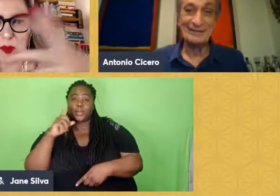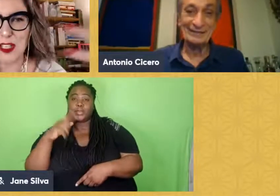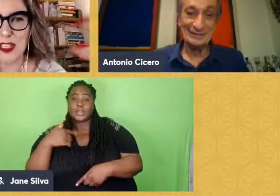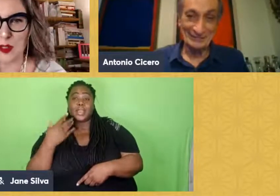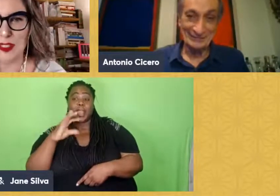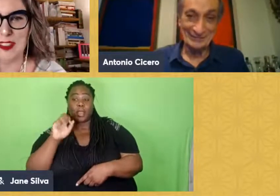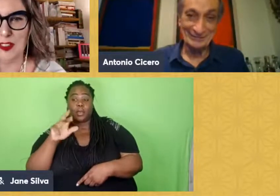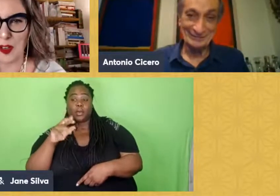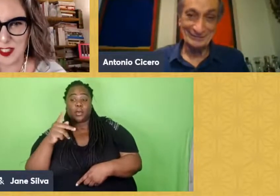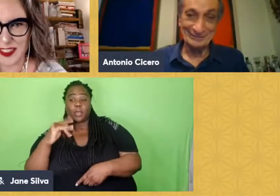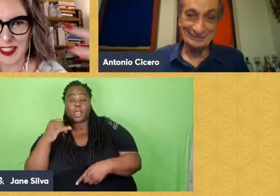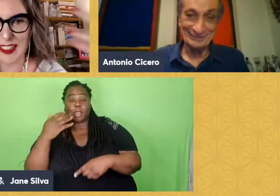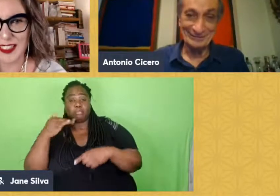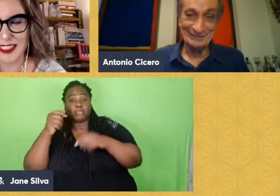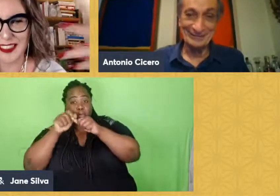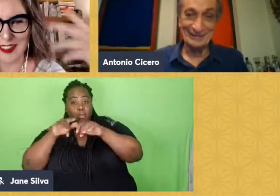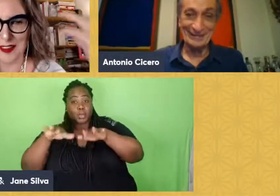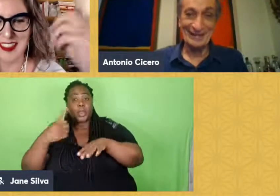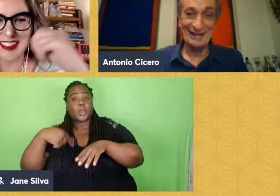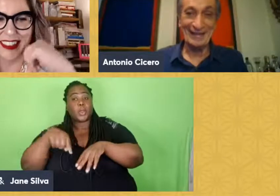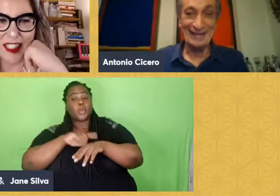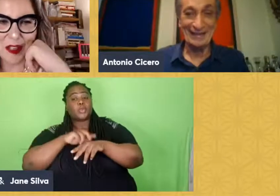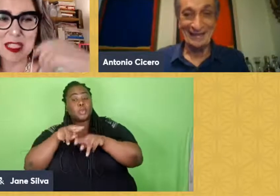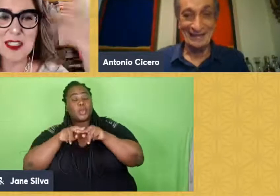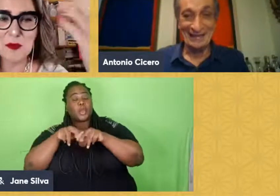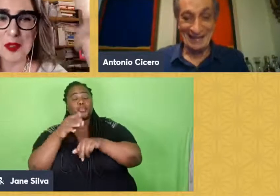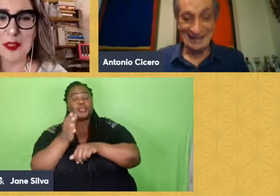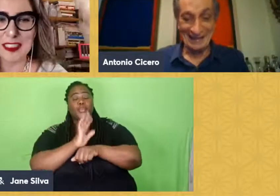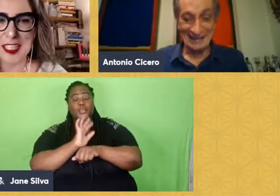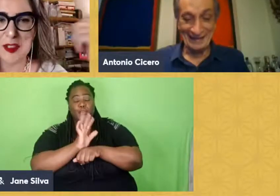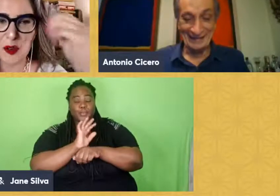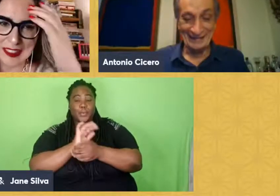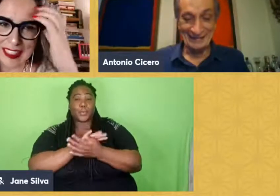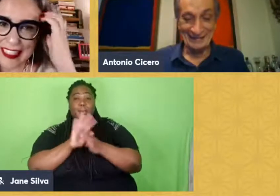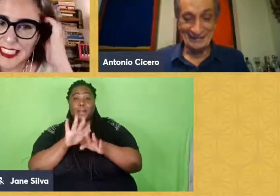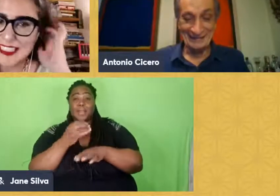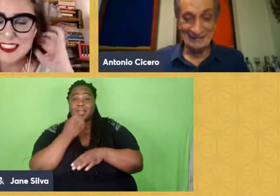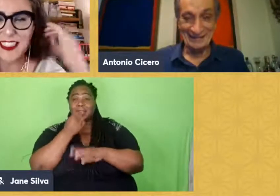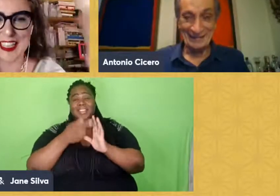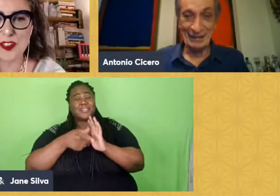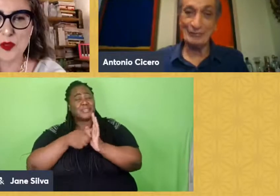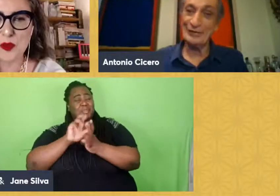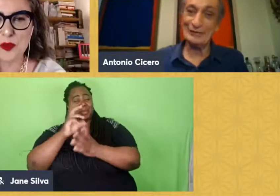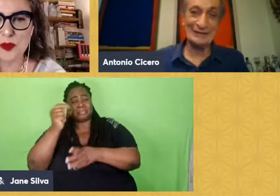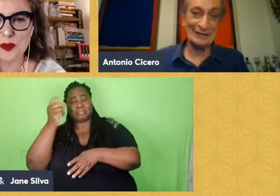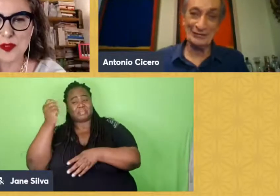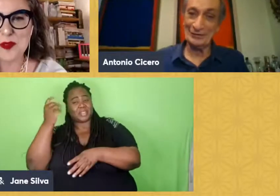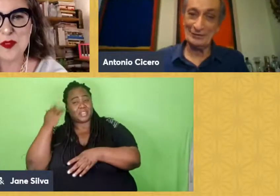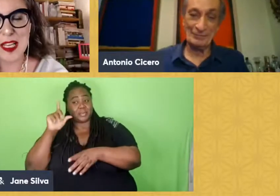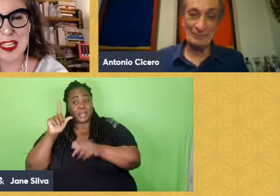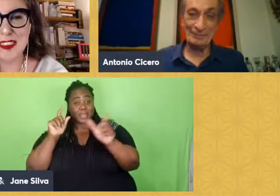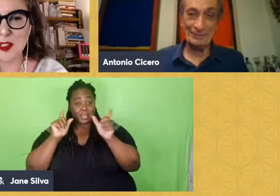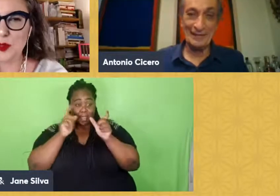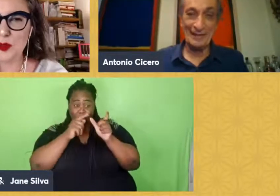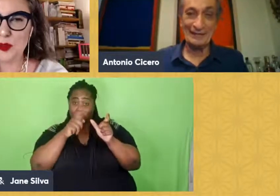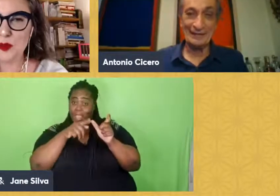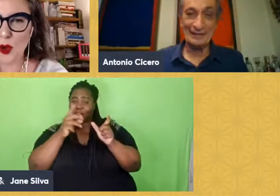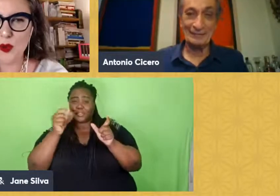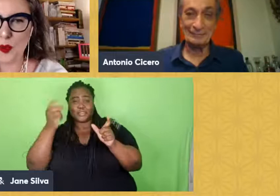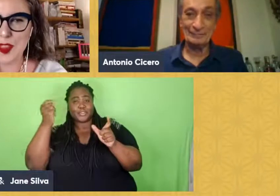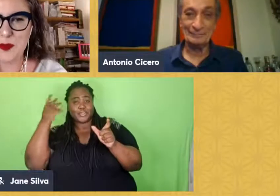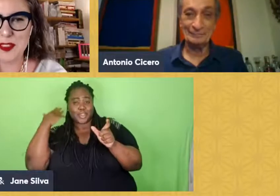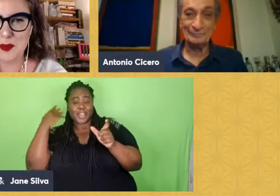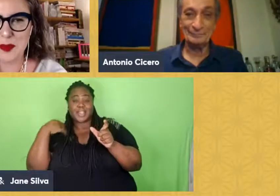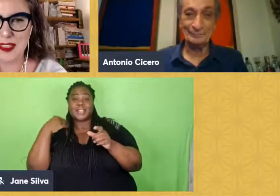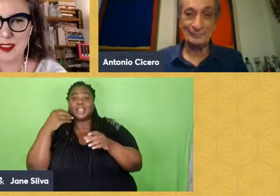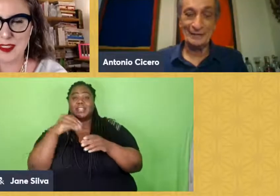se popularizou entre nós, né? E, enfim. Mas é muito anterior, né? E tem muito anterior. E tem o do